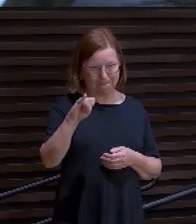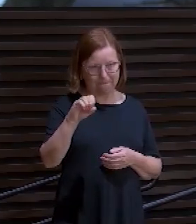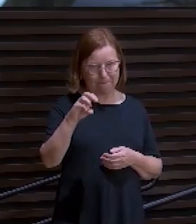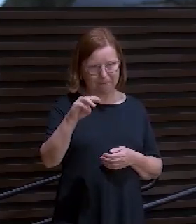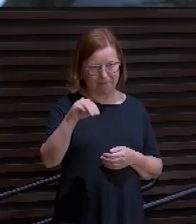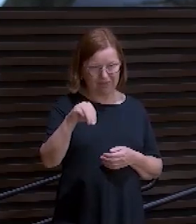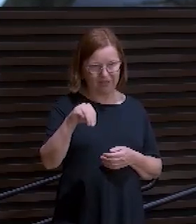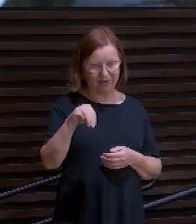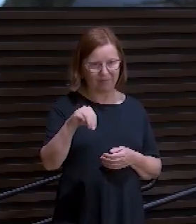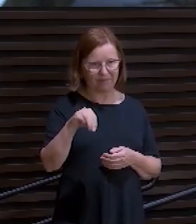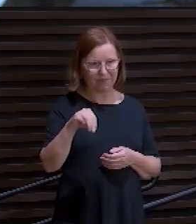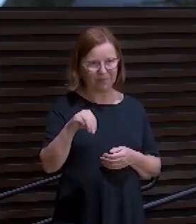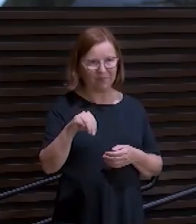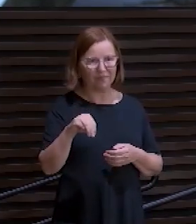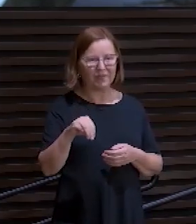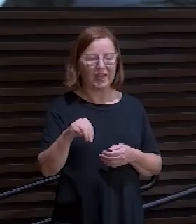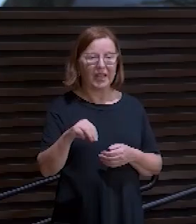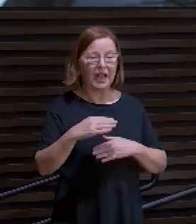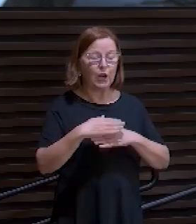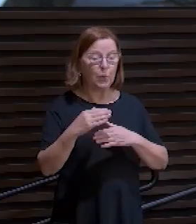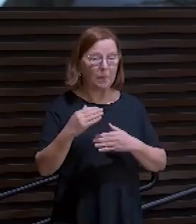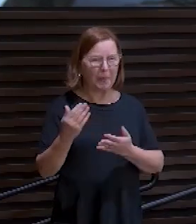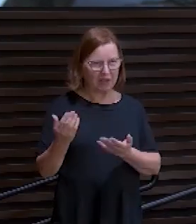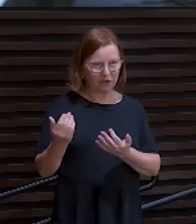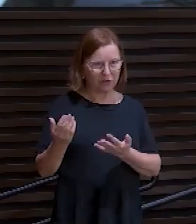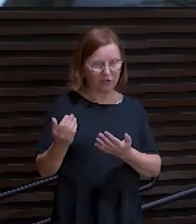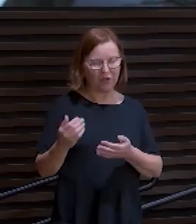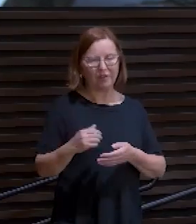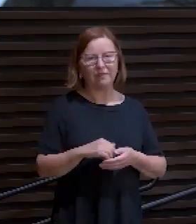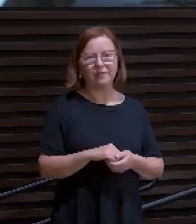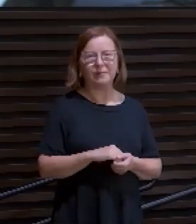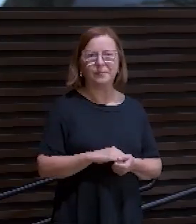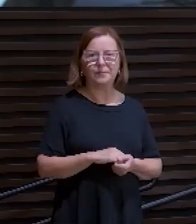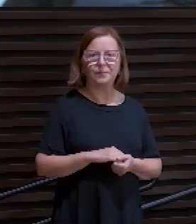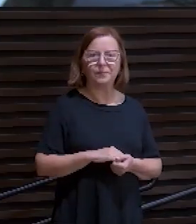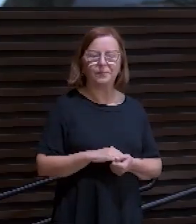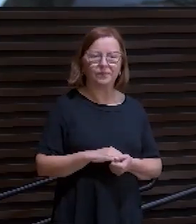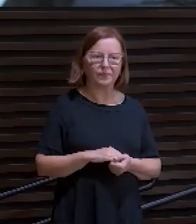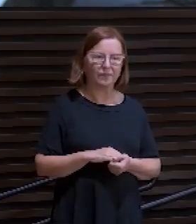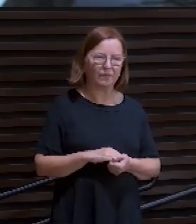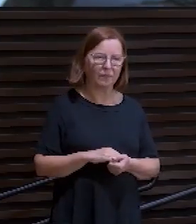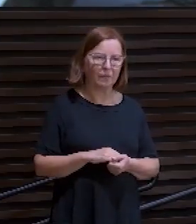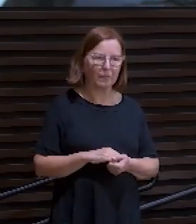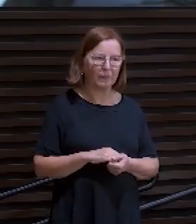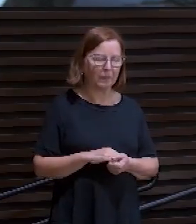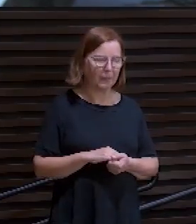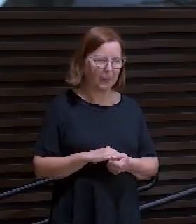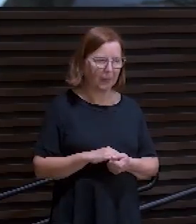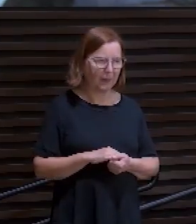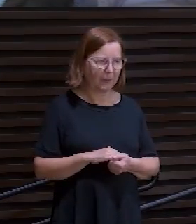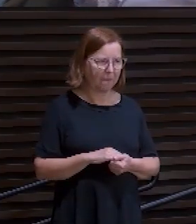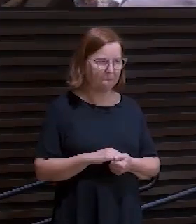Há uma proposta de Judá, se você voltar comigo, capítulo 44, a partir do verso 14.